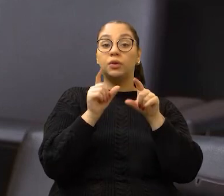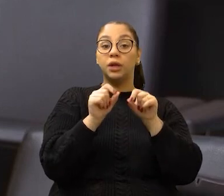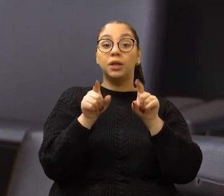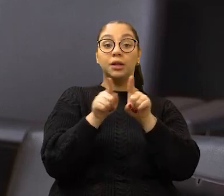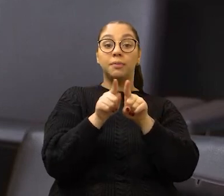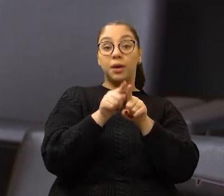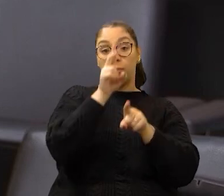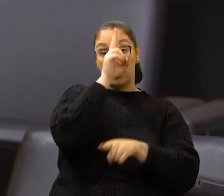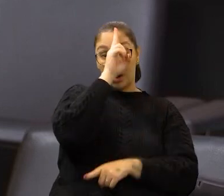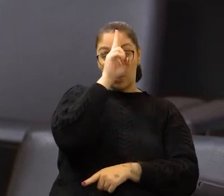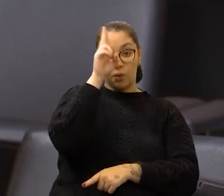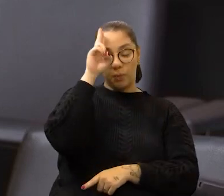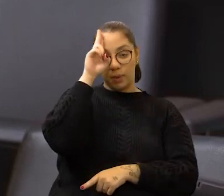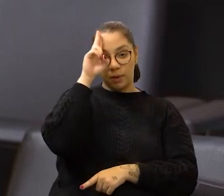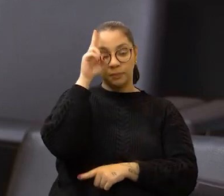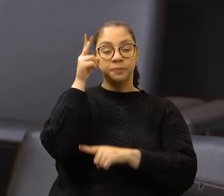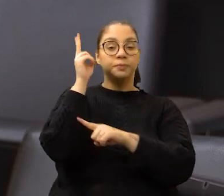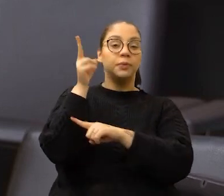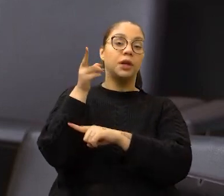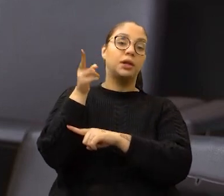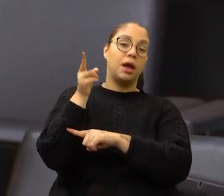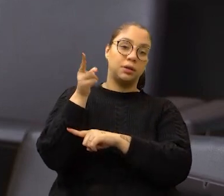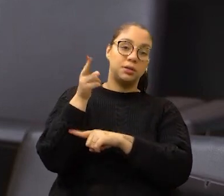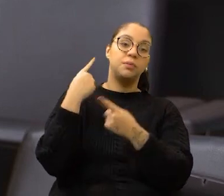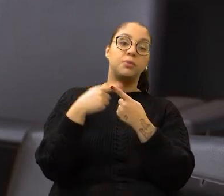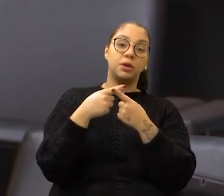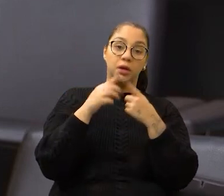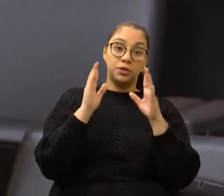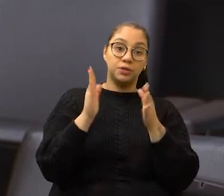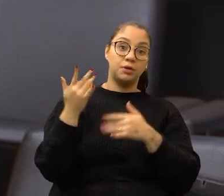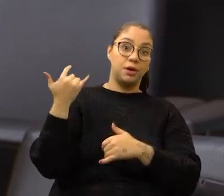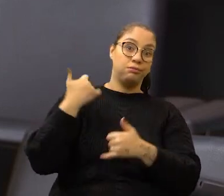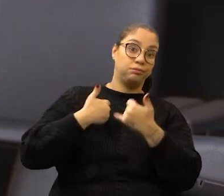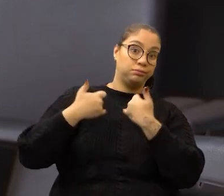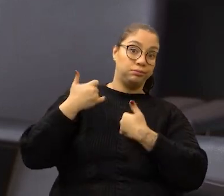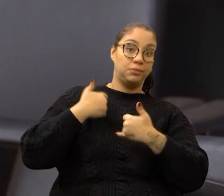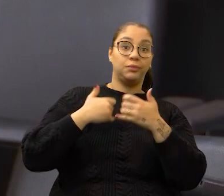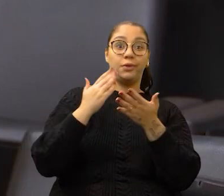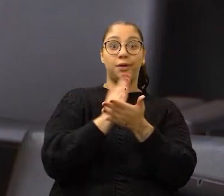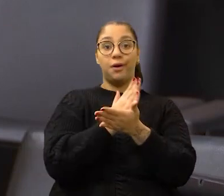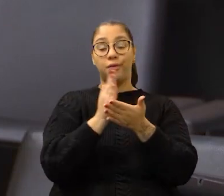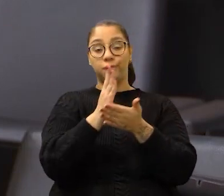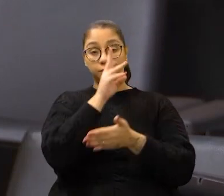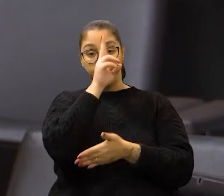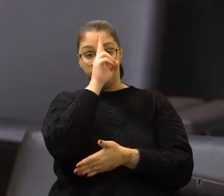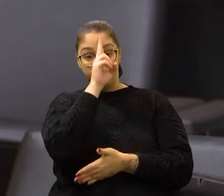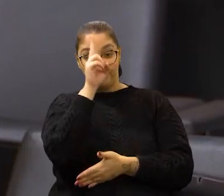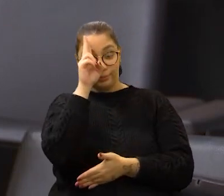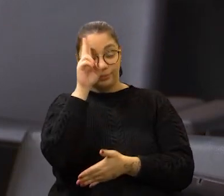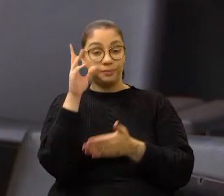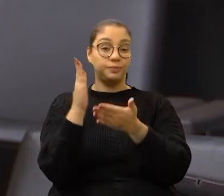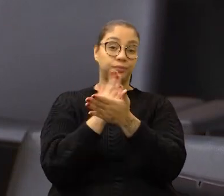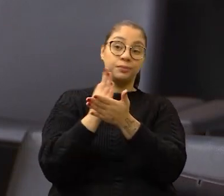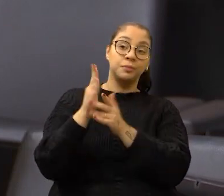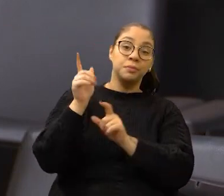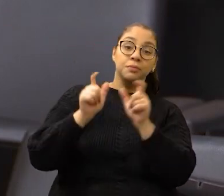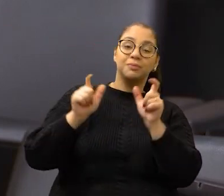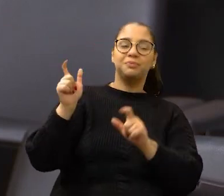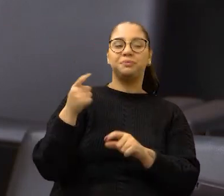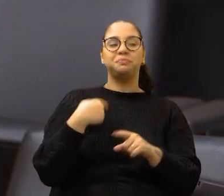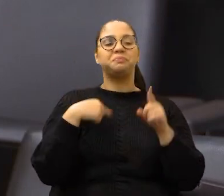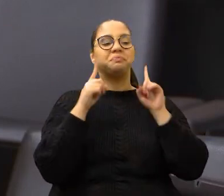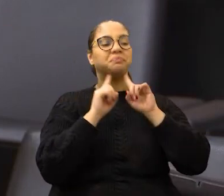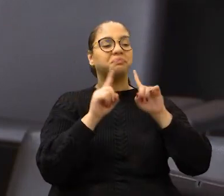valer também para os Ubers e os táxis, porque eles já estão trazendo para nós que alguns Ubers, alguns motoristas de táxi ainda